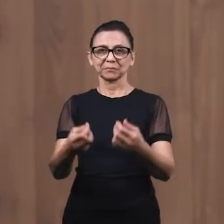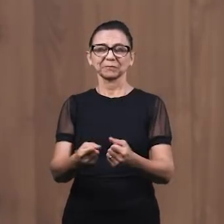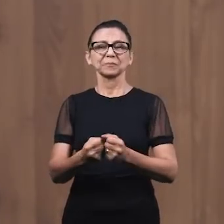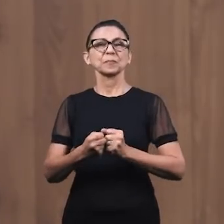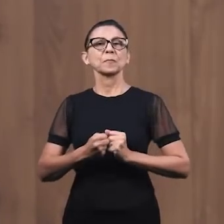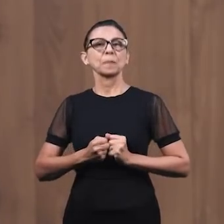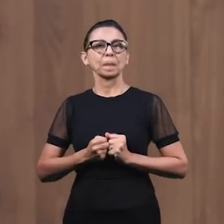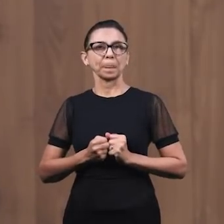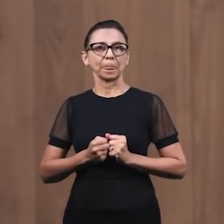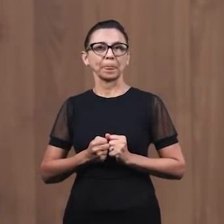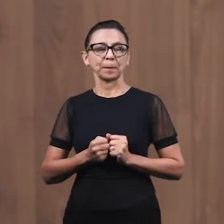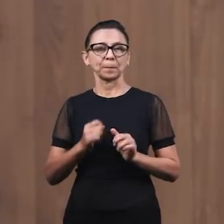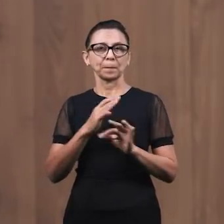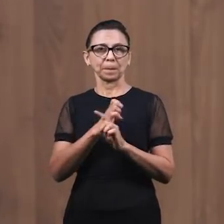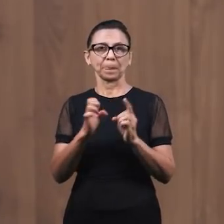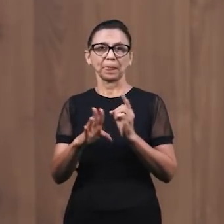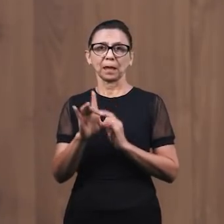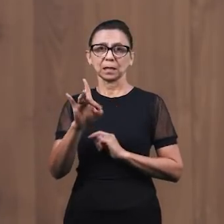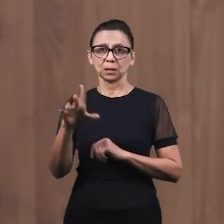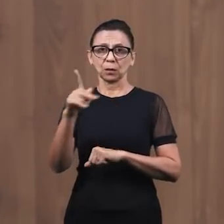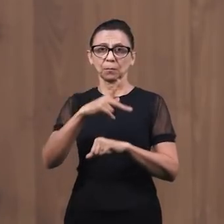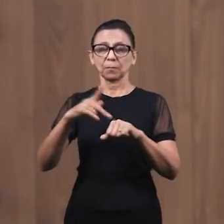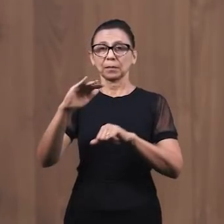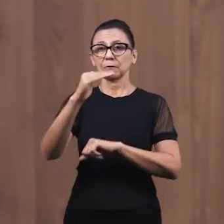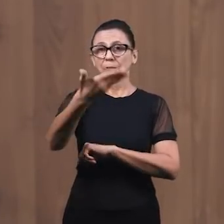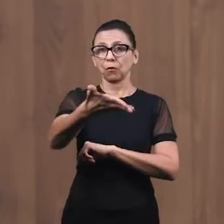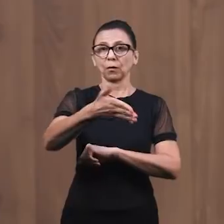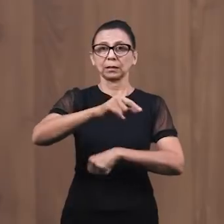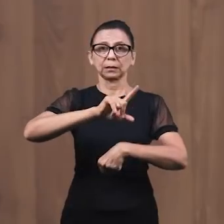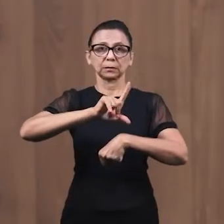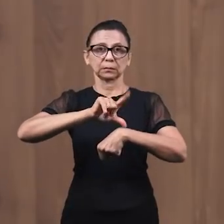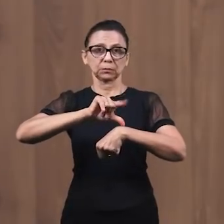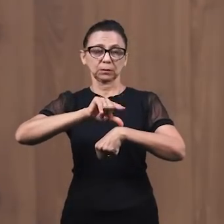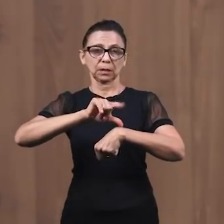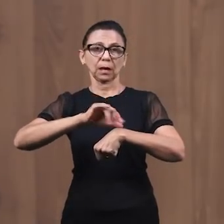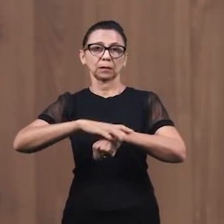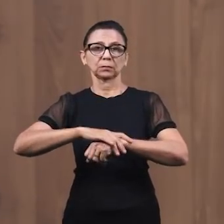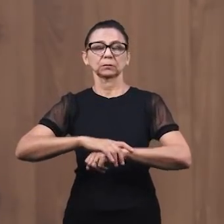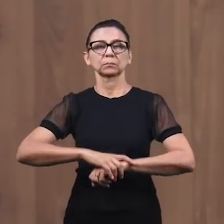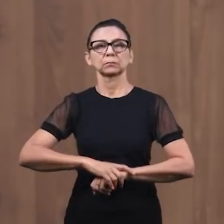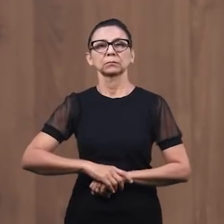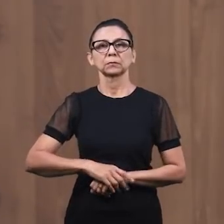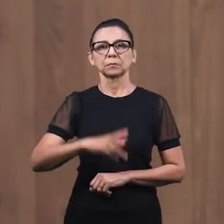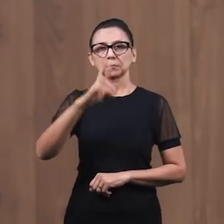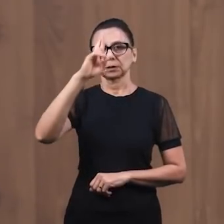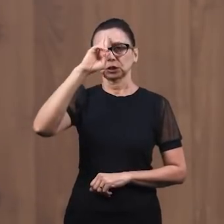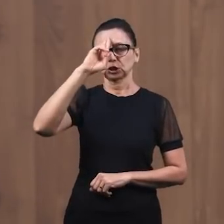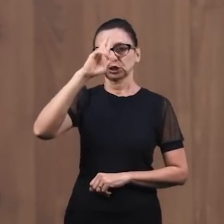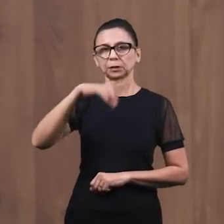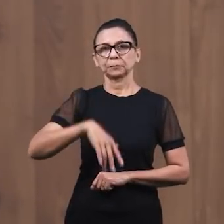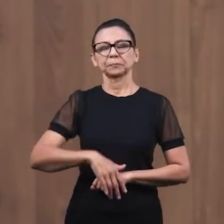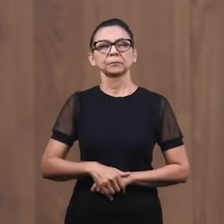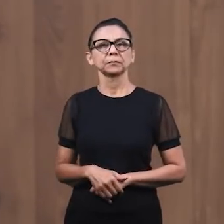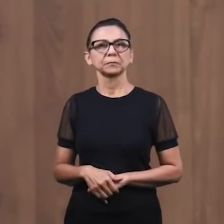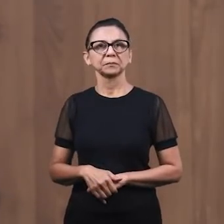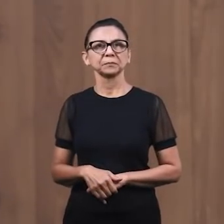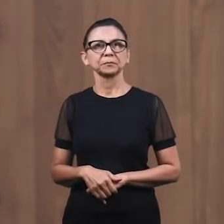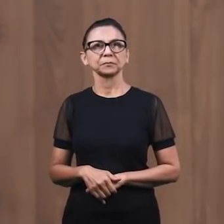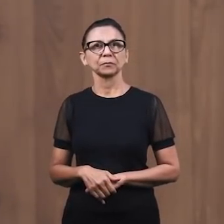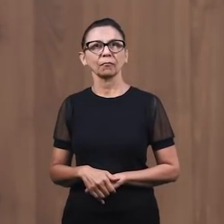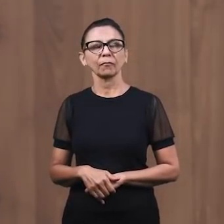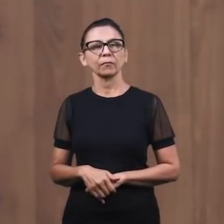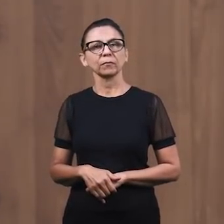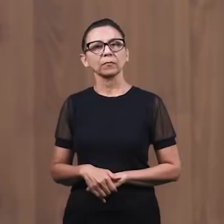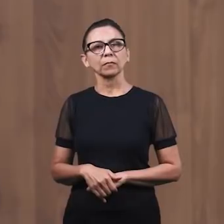Este agora é exclusivamente para os nossos irmãos do exterior, neste horário, das 12 horas ao meio-dia,